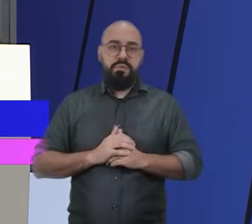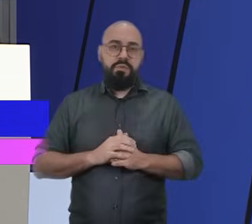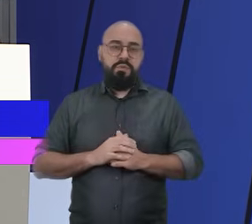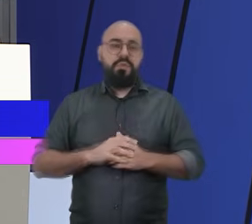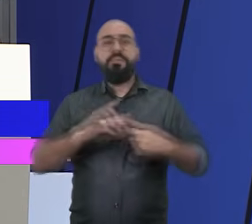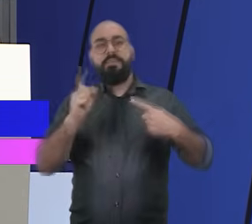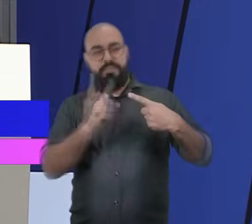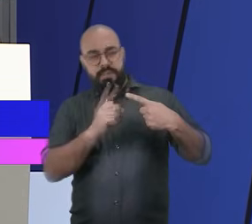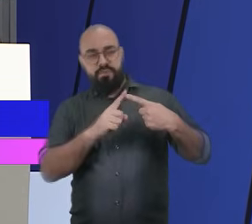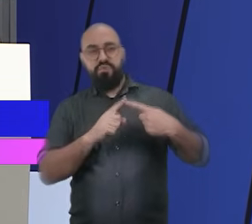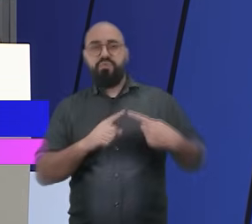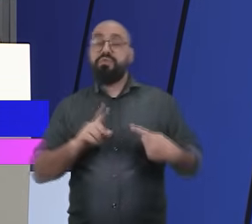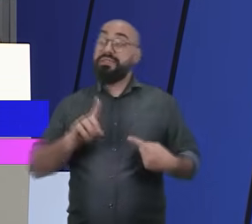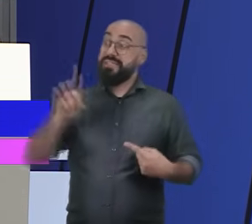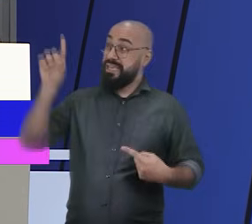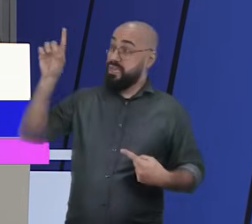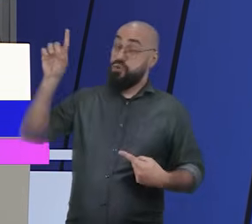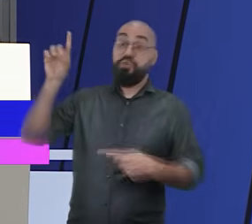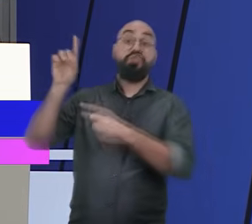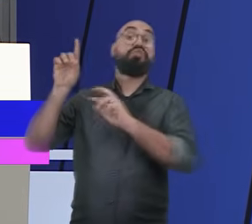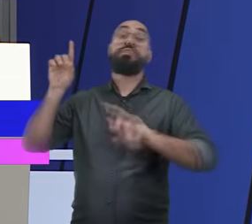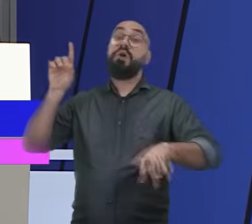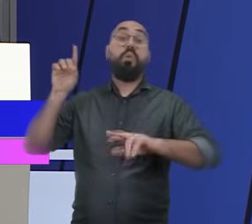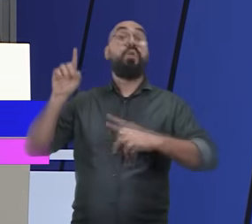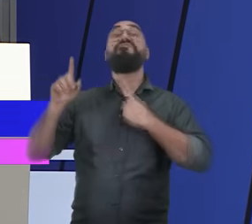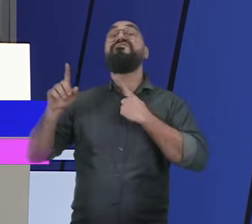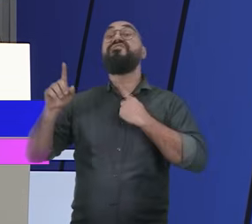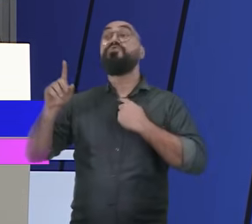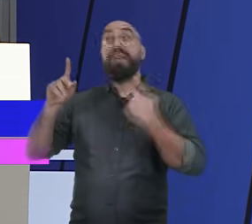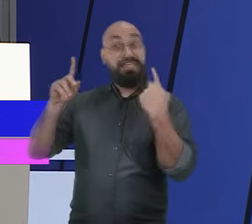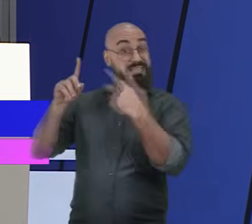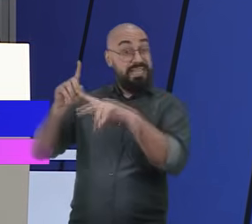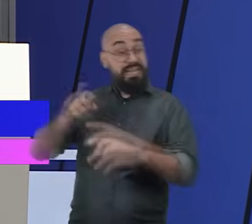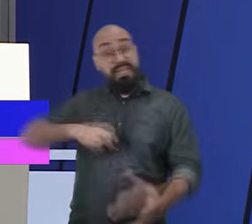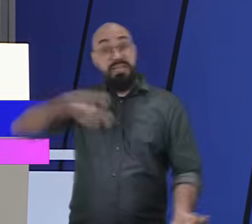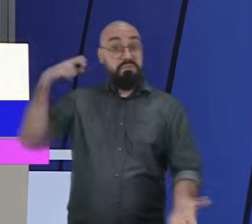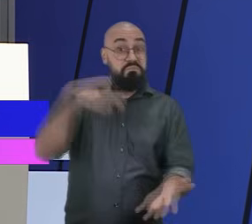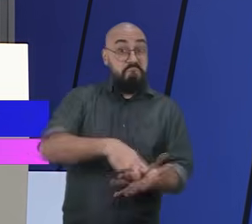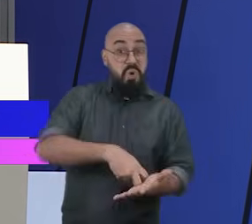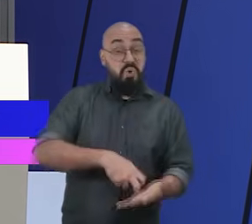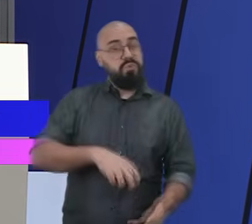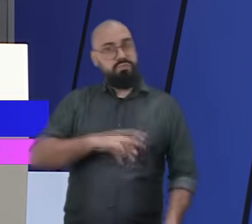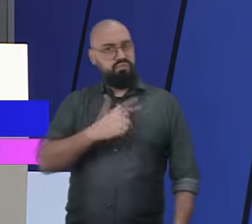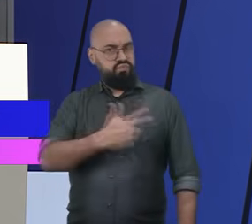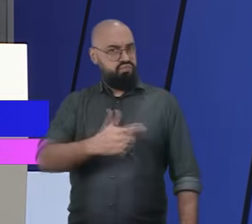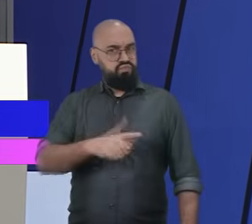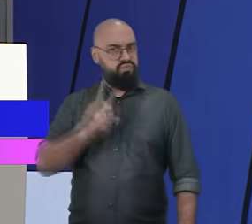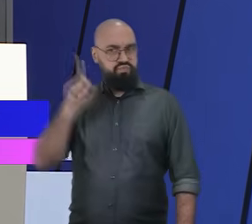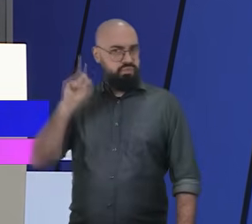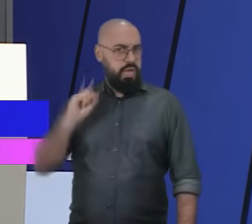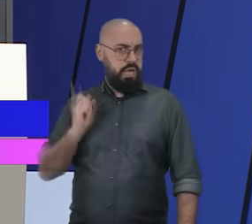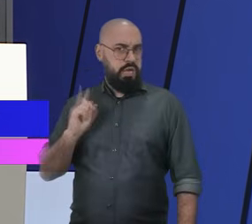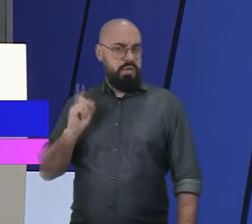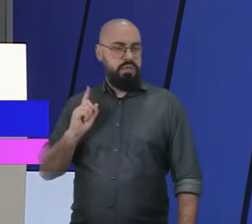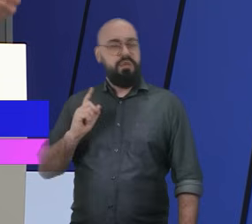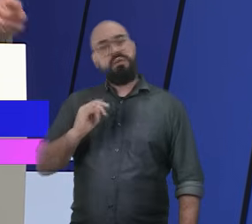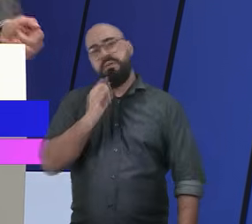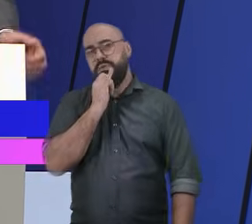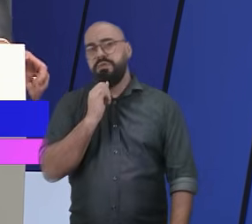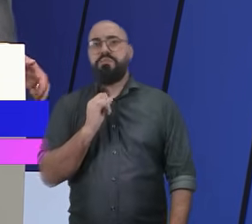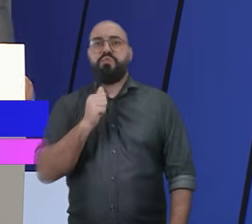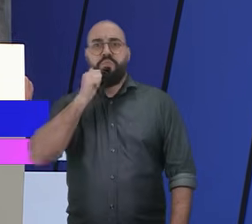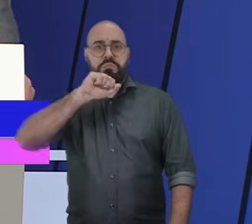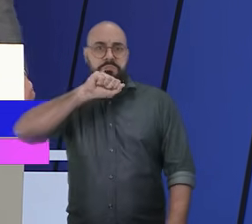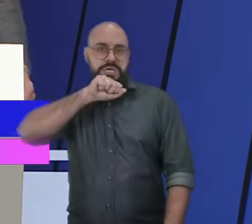vontade de Deus, que é um Deus de amor, castigar os seus filhos. Na verdade, nós como pais e